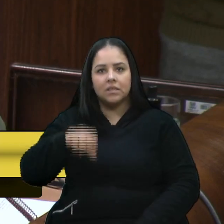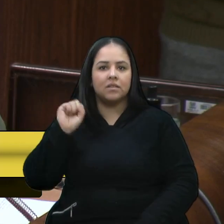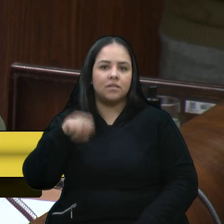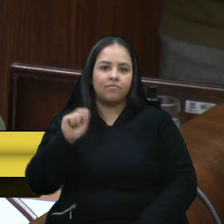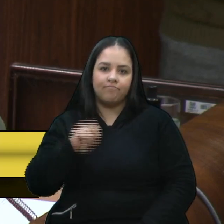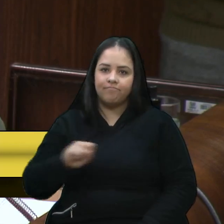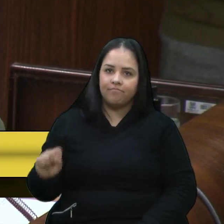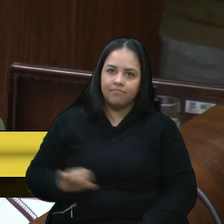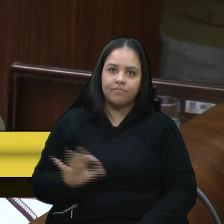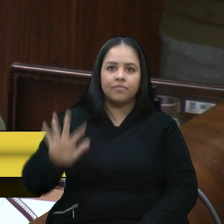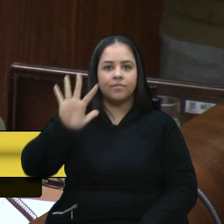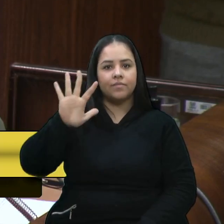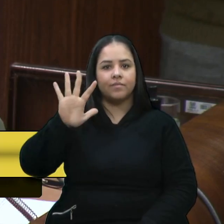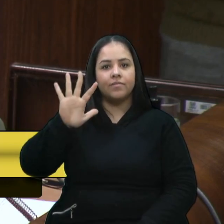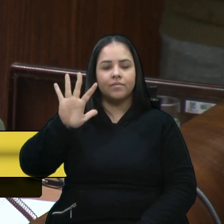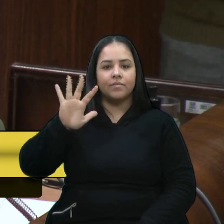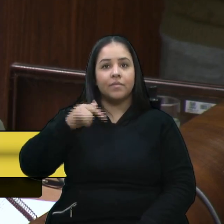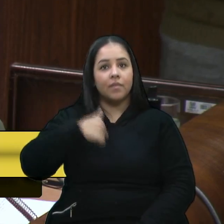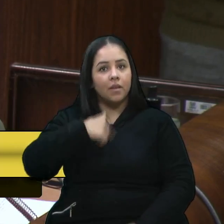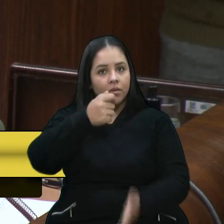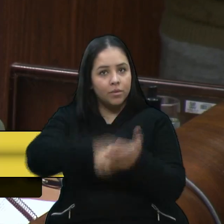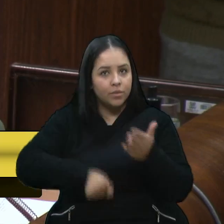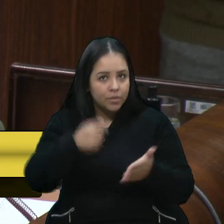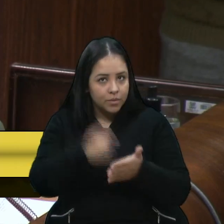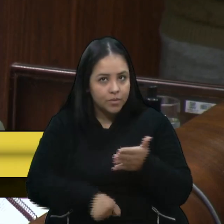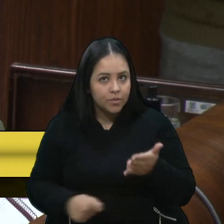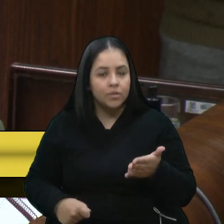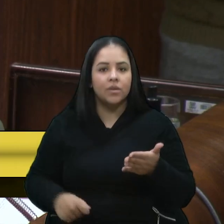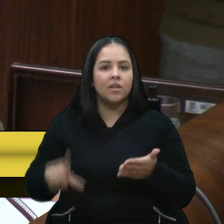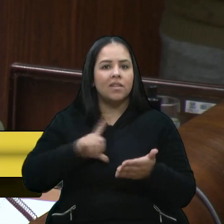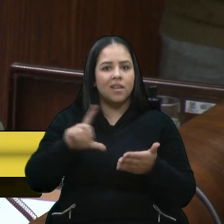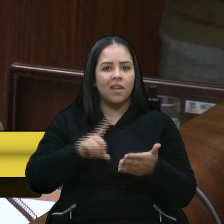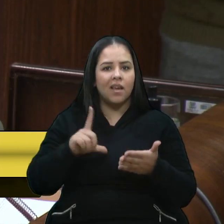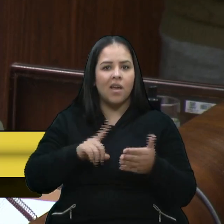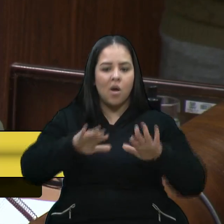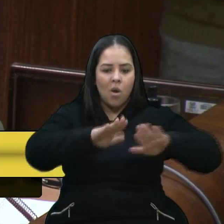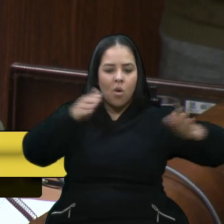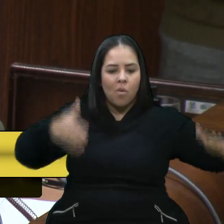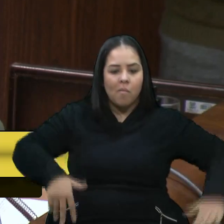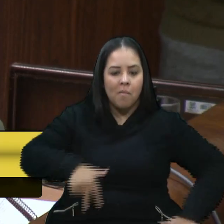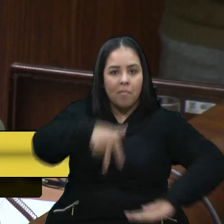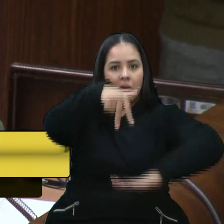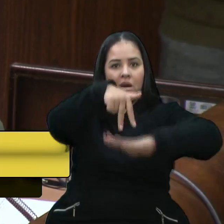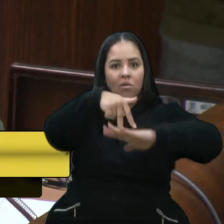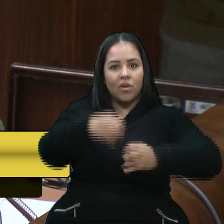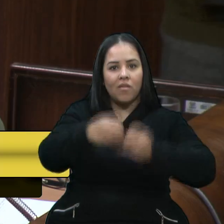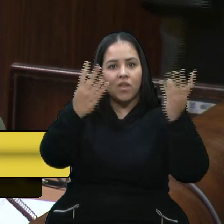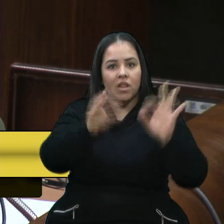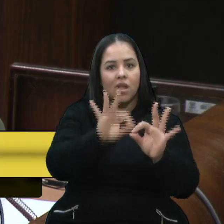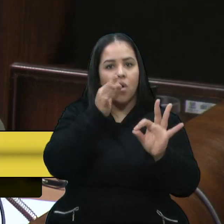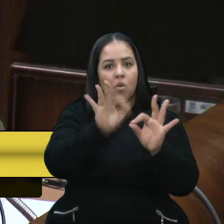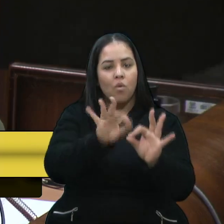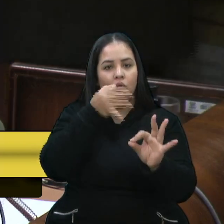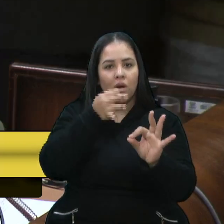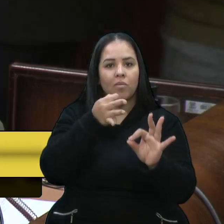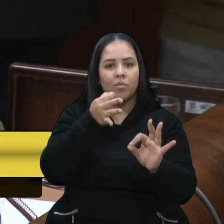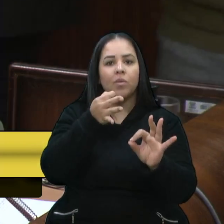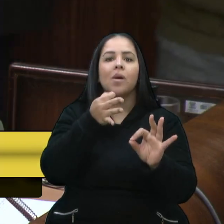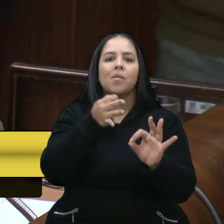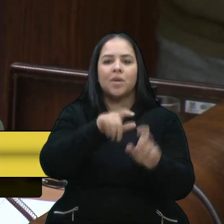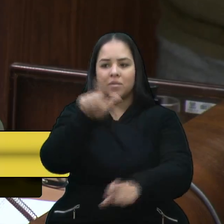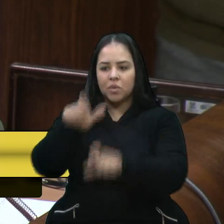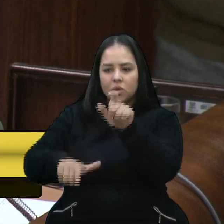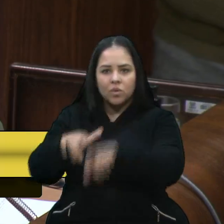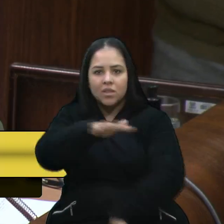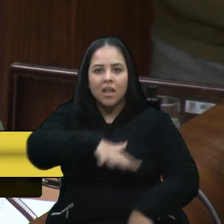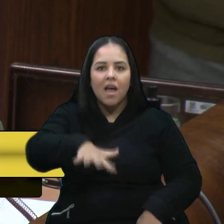isso que eu defendo um palco na Festa da Uva para os artistas locais, para valorizar eles que pararam, que estão sofrendo